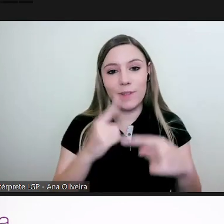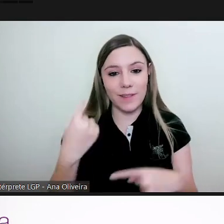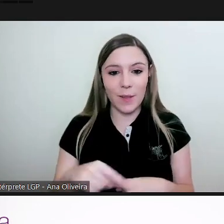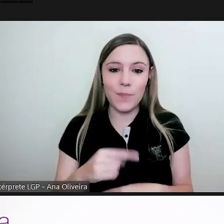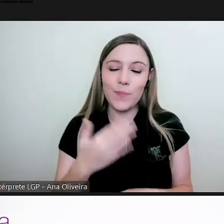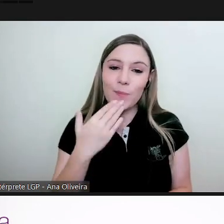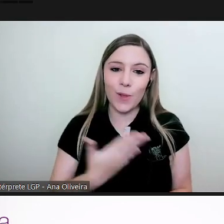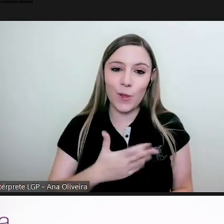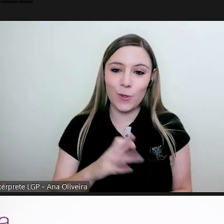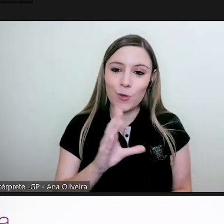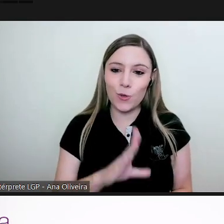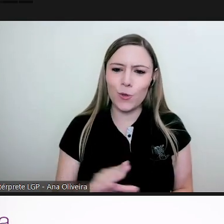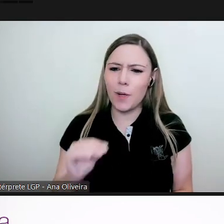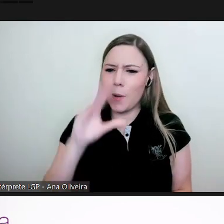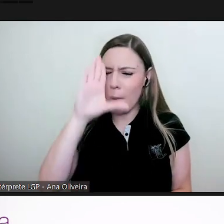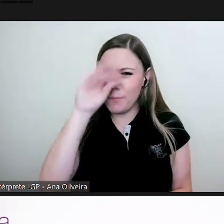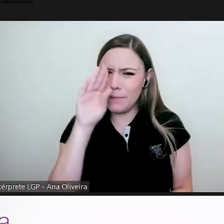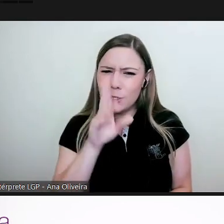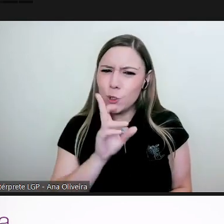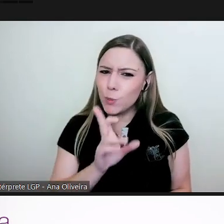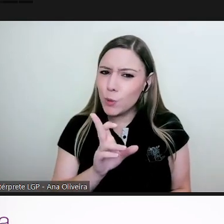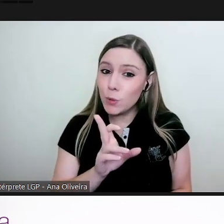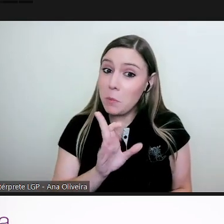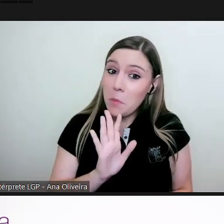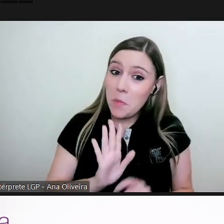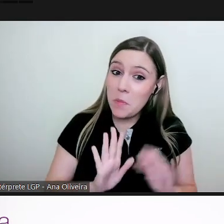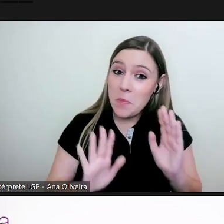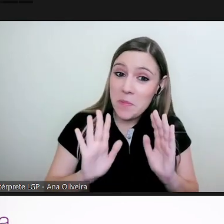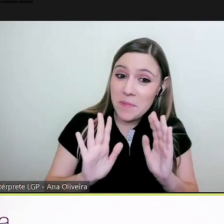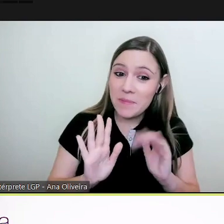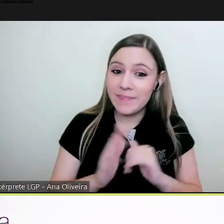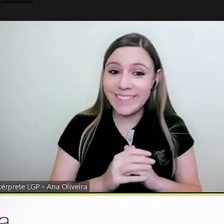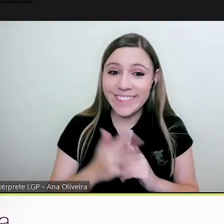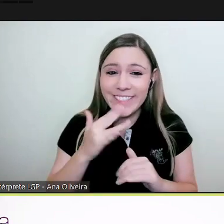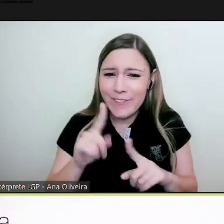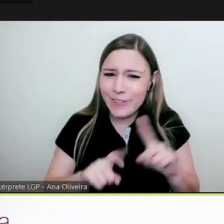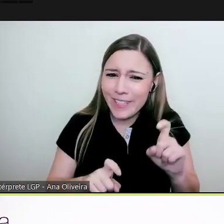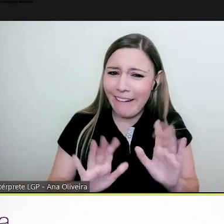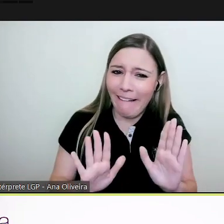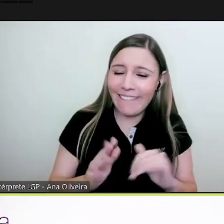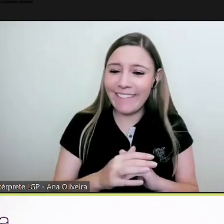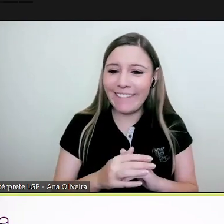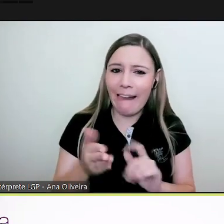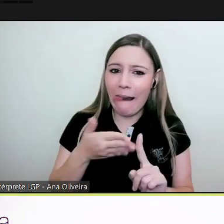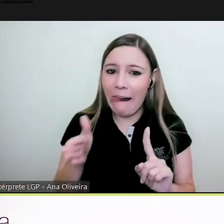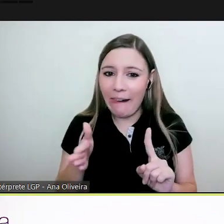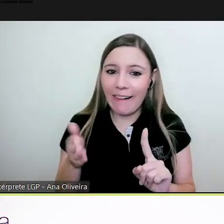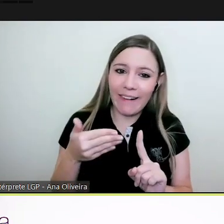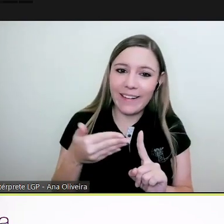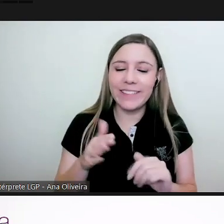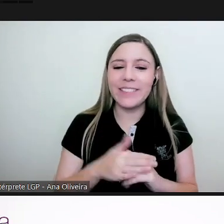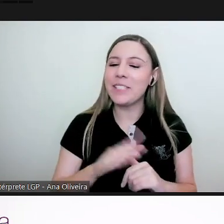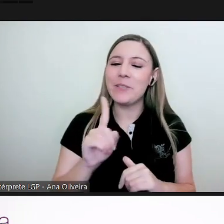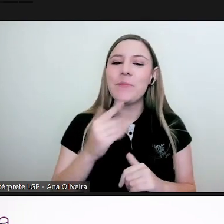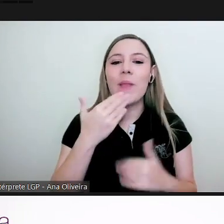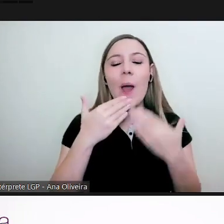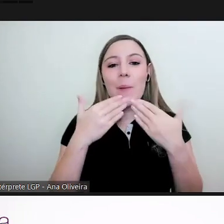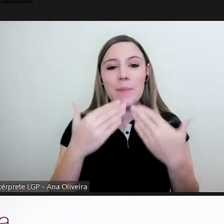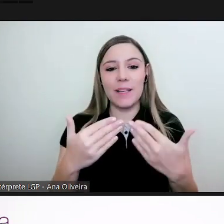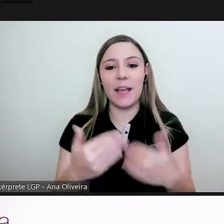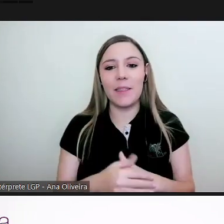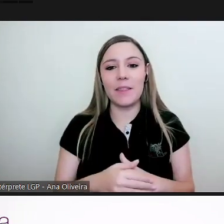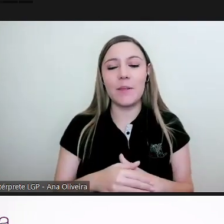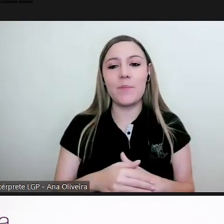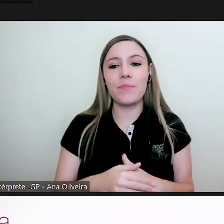João. Não sei se respondi, sempre em fuga. Muito obrigado pela intervenção. João Joé,